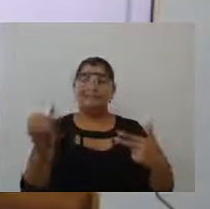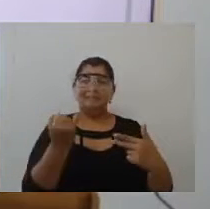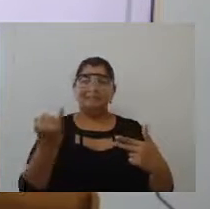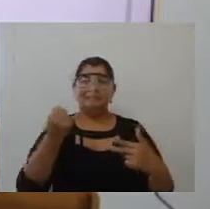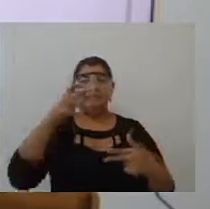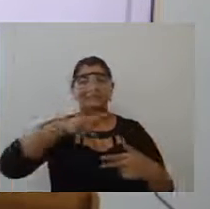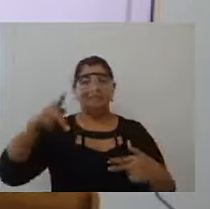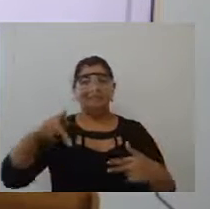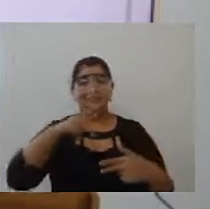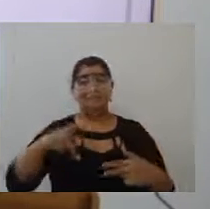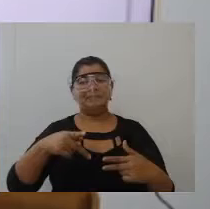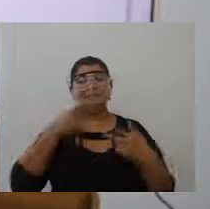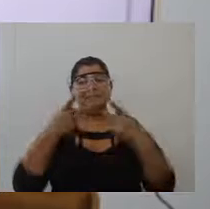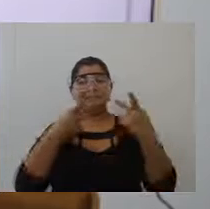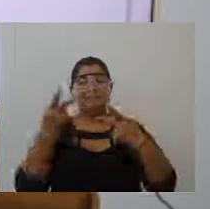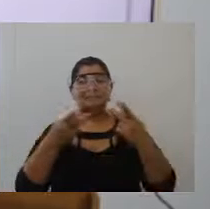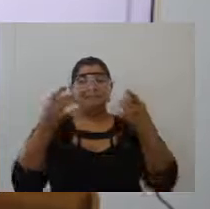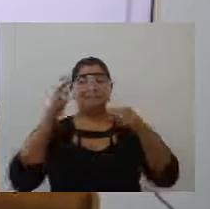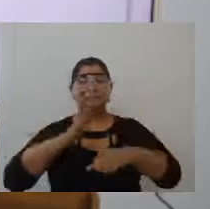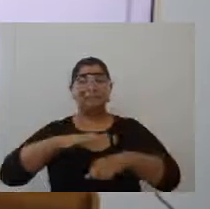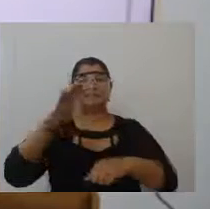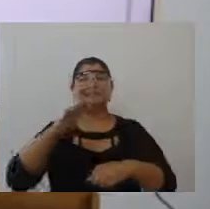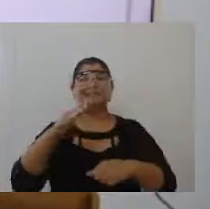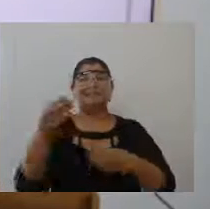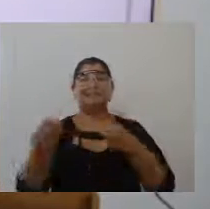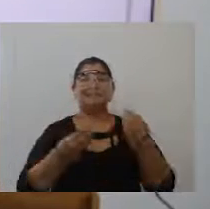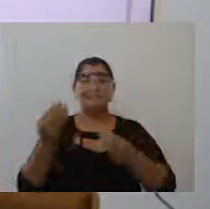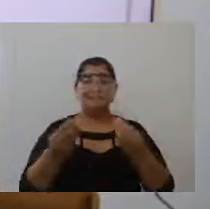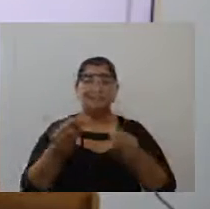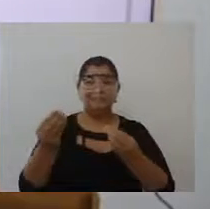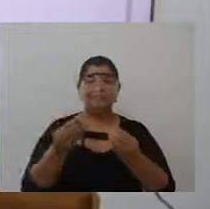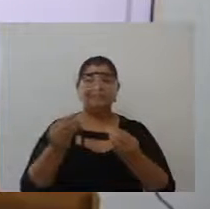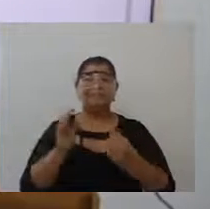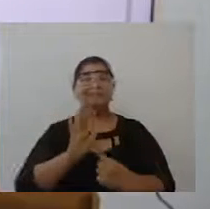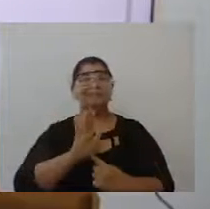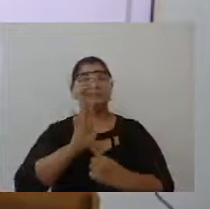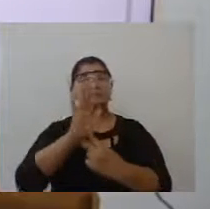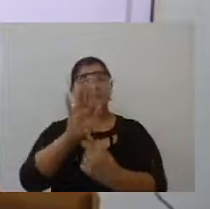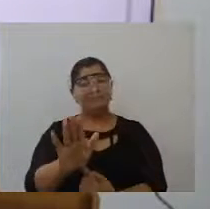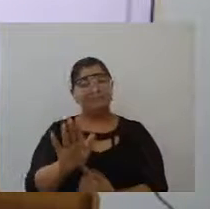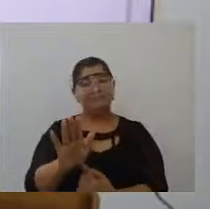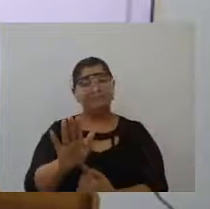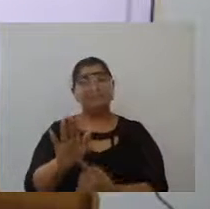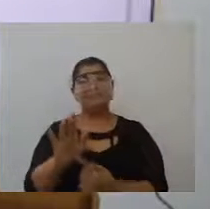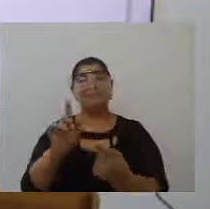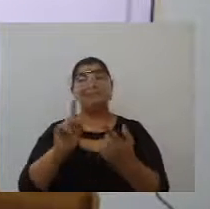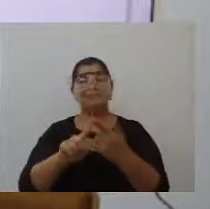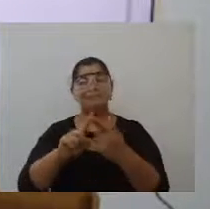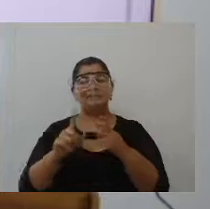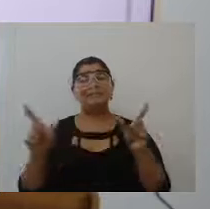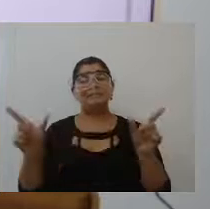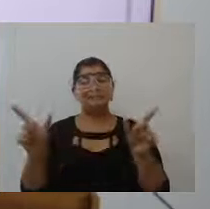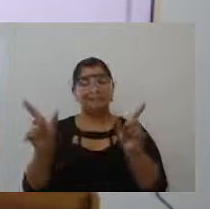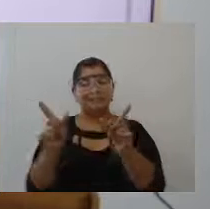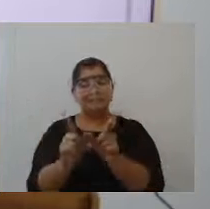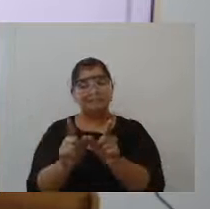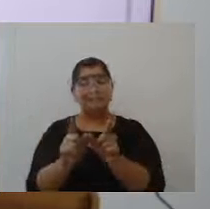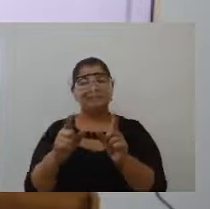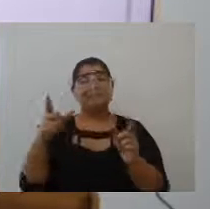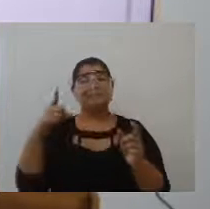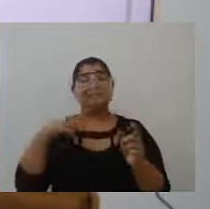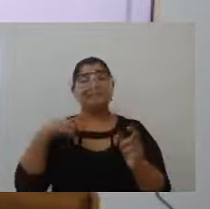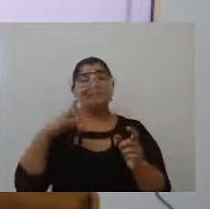aqui é falar sobre apreciação e réplica. Você, aluno do 9º ano, viu no post,